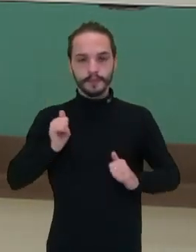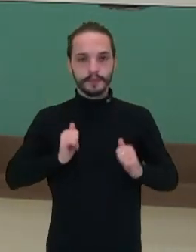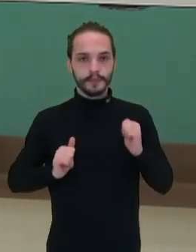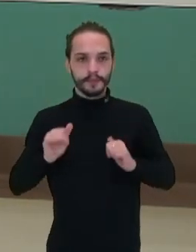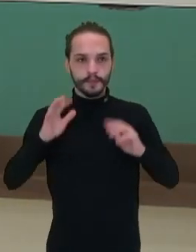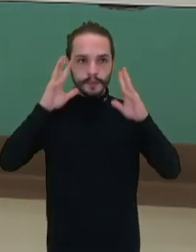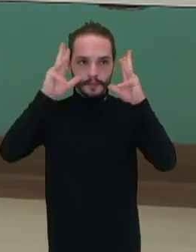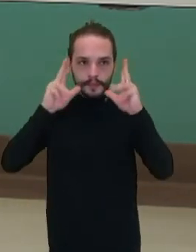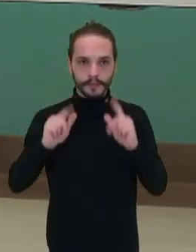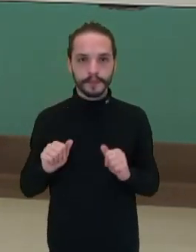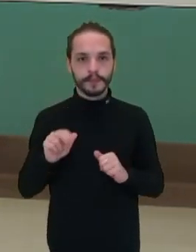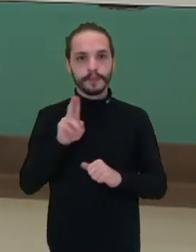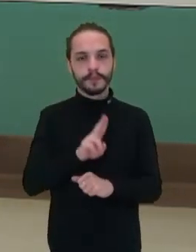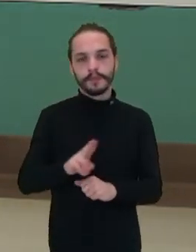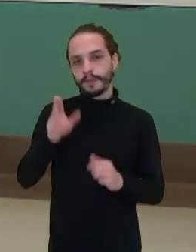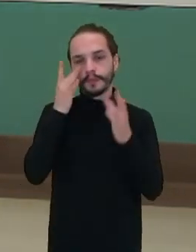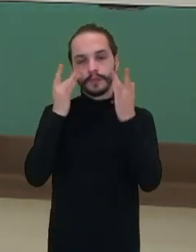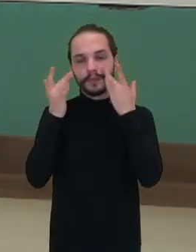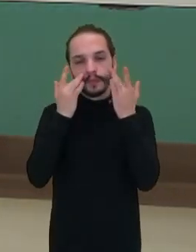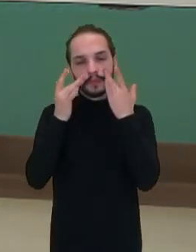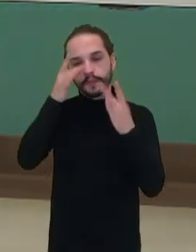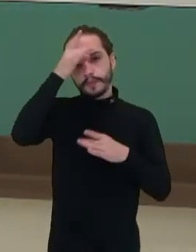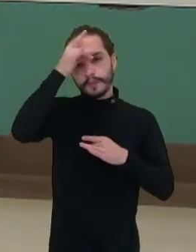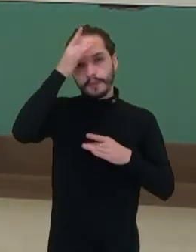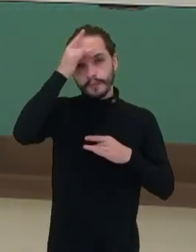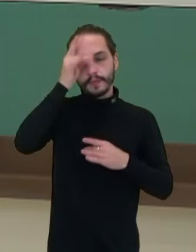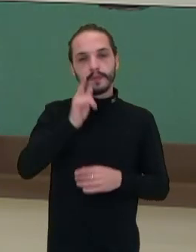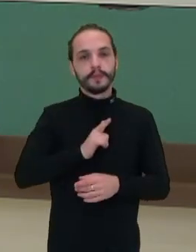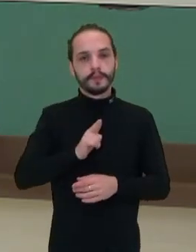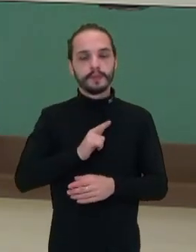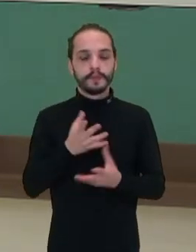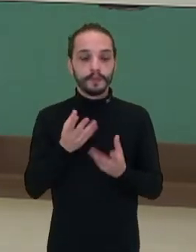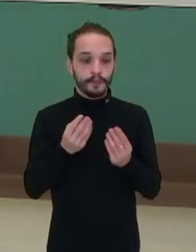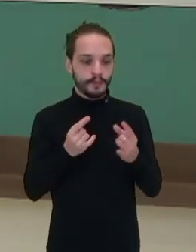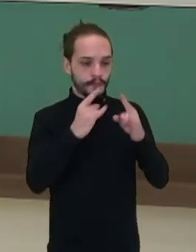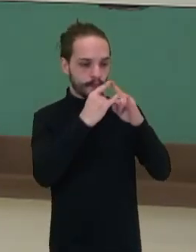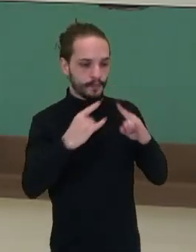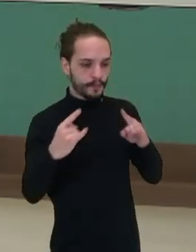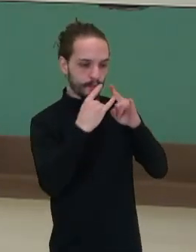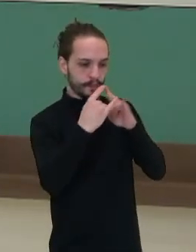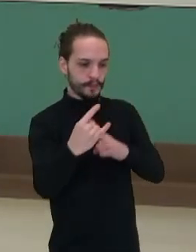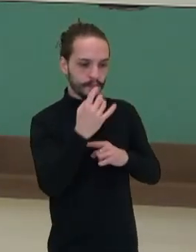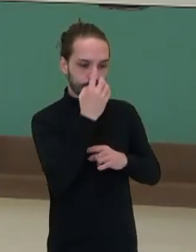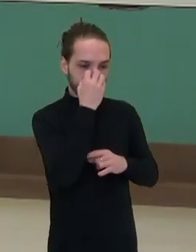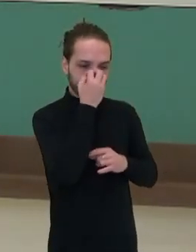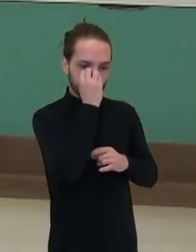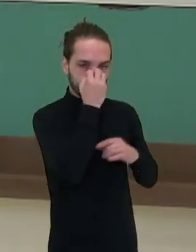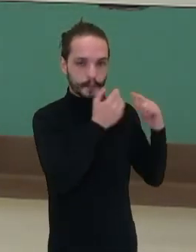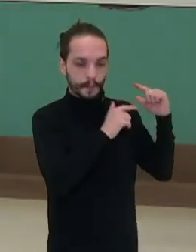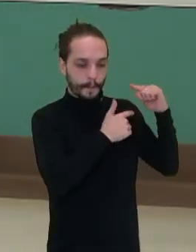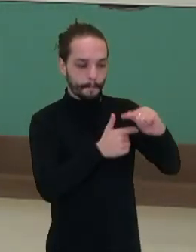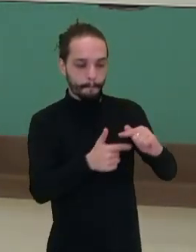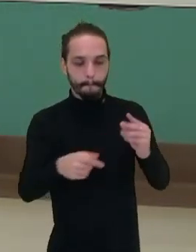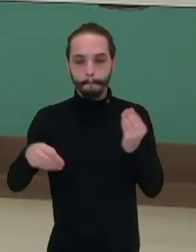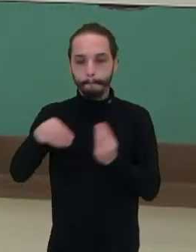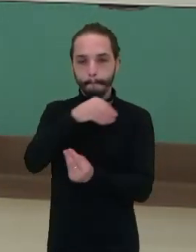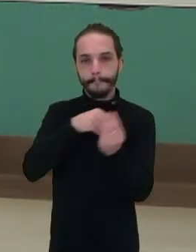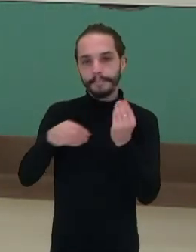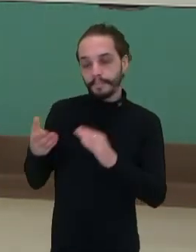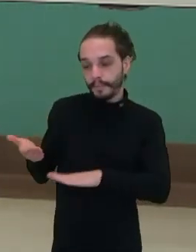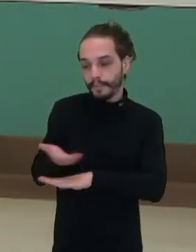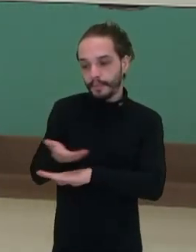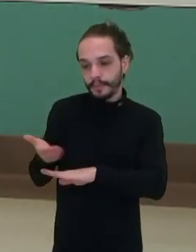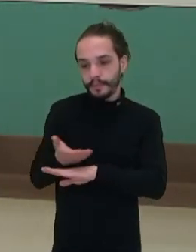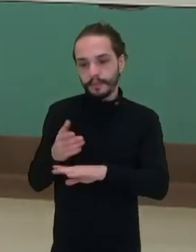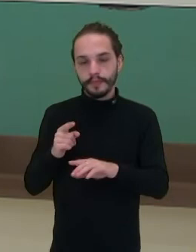animal, exatamente usando essa teatralidade. Então nós temos muito do circo tradicional misturado com essa visão moderna, sem ter perigo dos maus tratos, mas